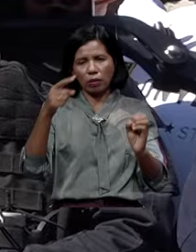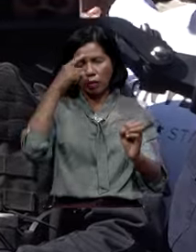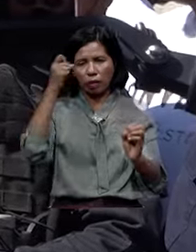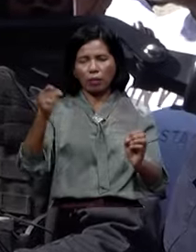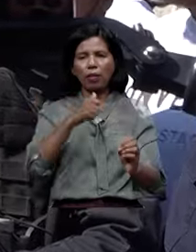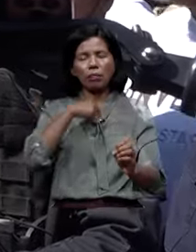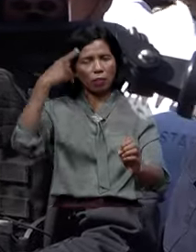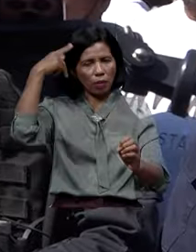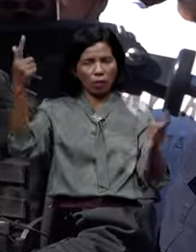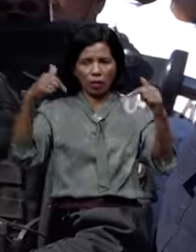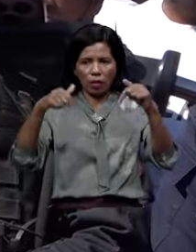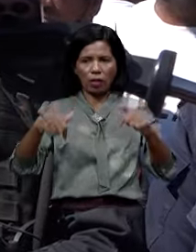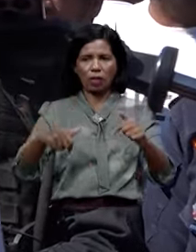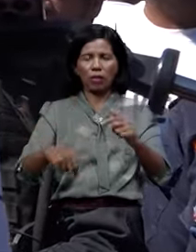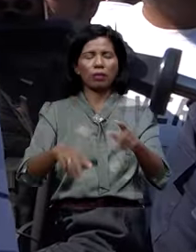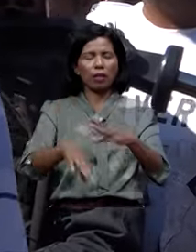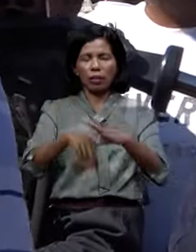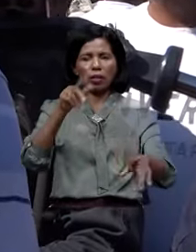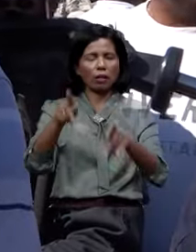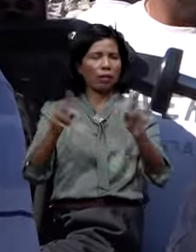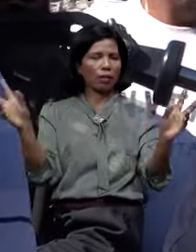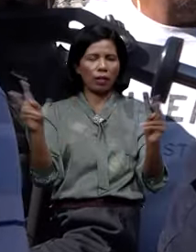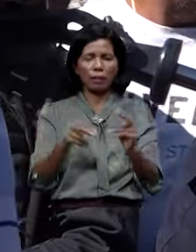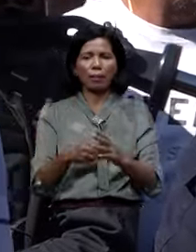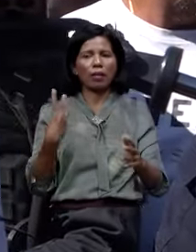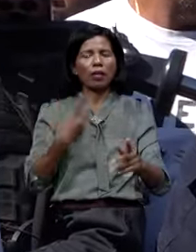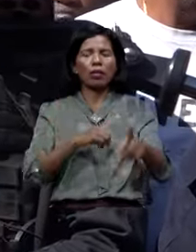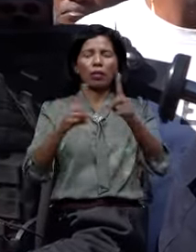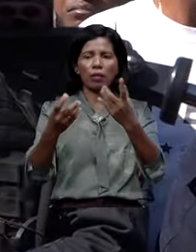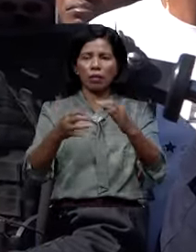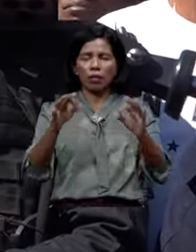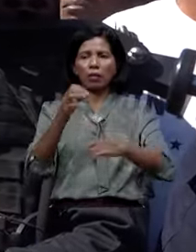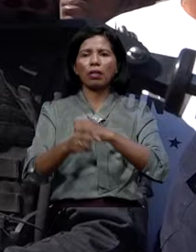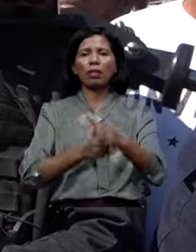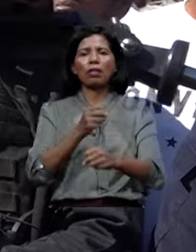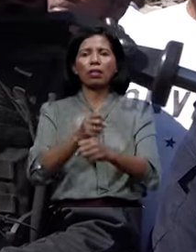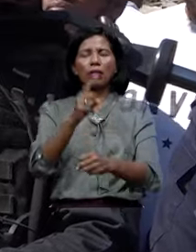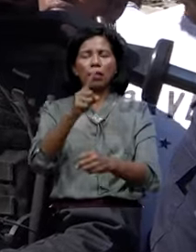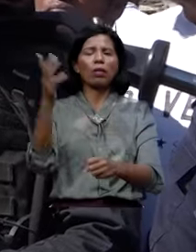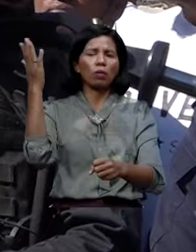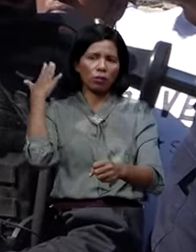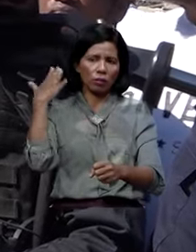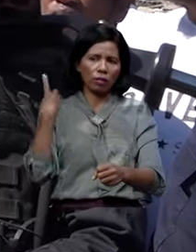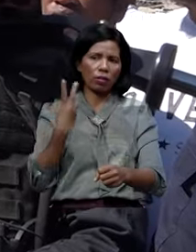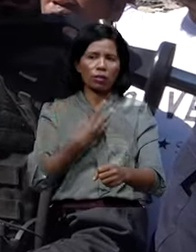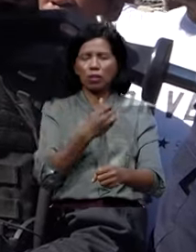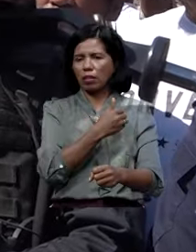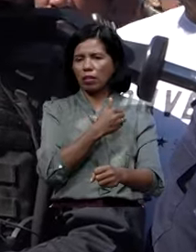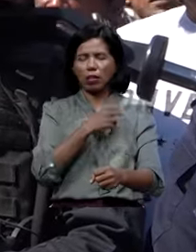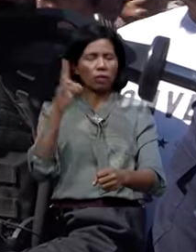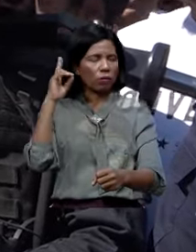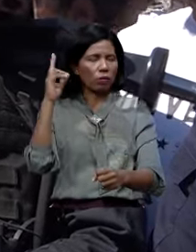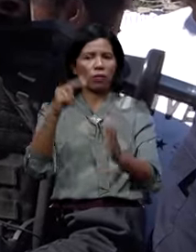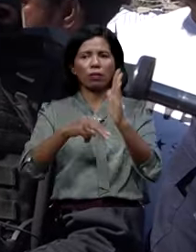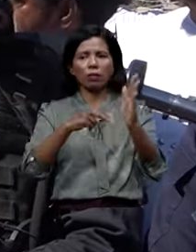maimos, a casa para a sair a população lá. Ita colia antes de ter tinha ida coto para lá, né? Ita se dá corona, notícia de